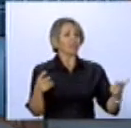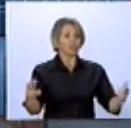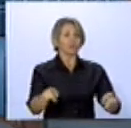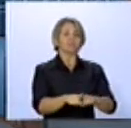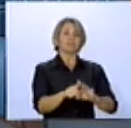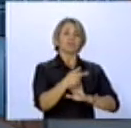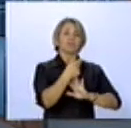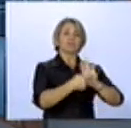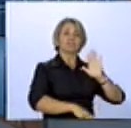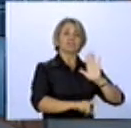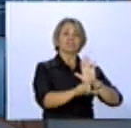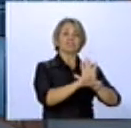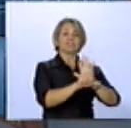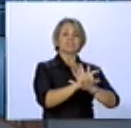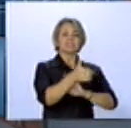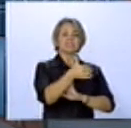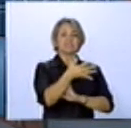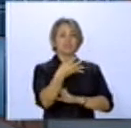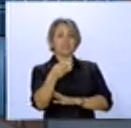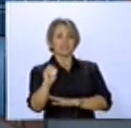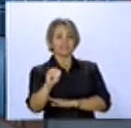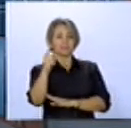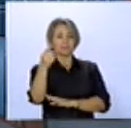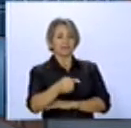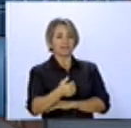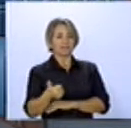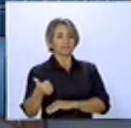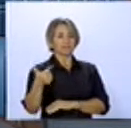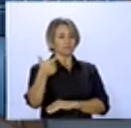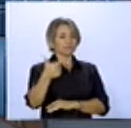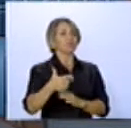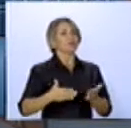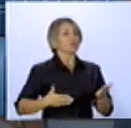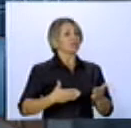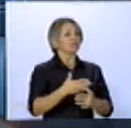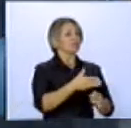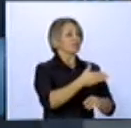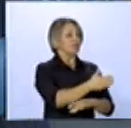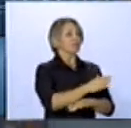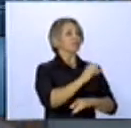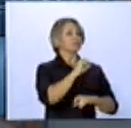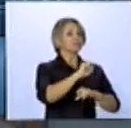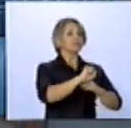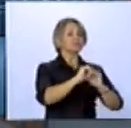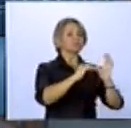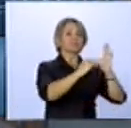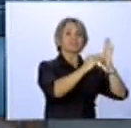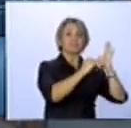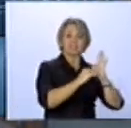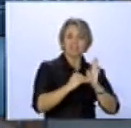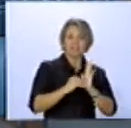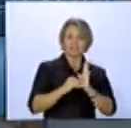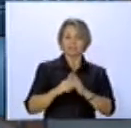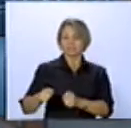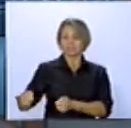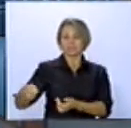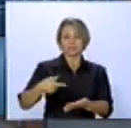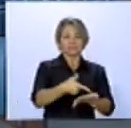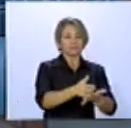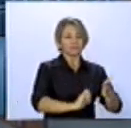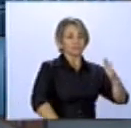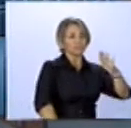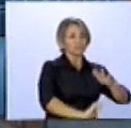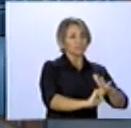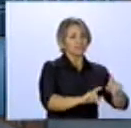140/12 que tramita do Senado e já aprovado pela comissão de assuntos econômicos onde as doações de empresas e pessoas